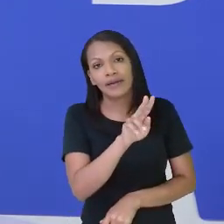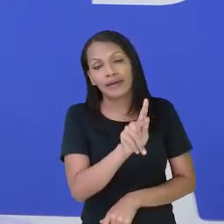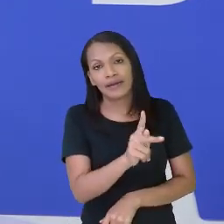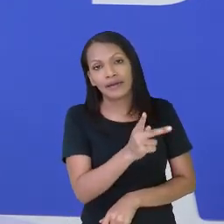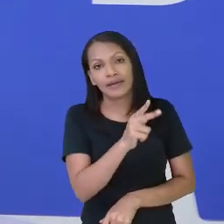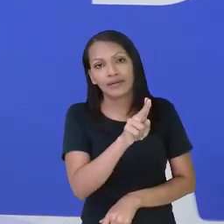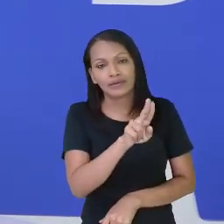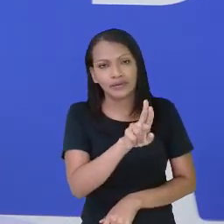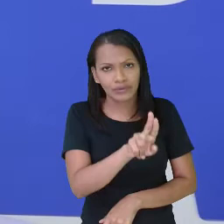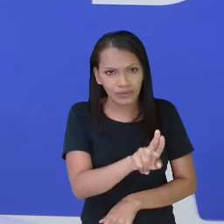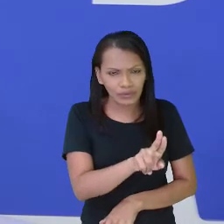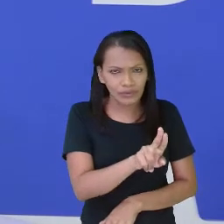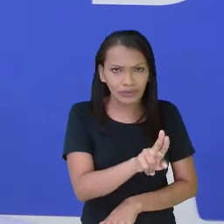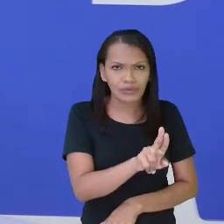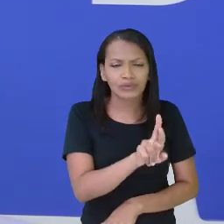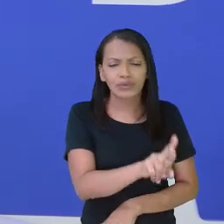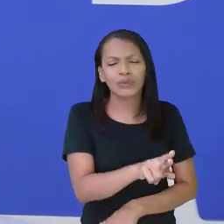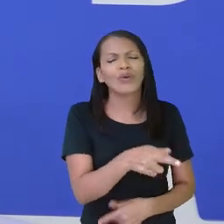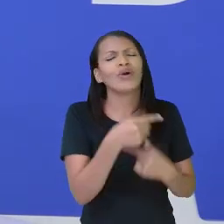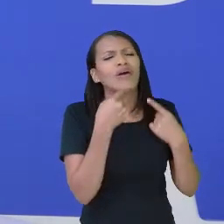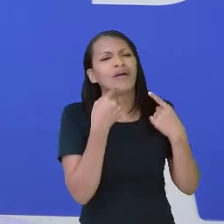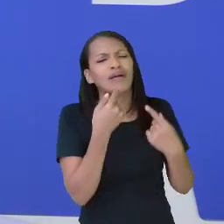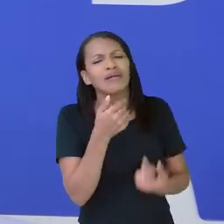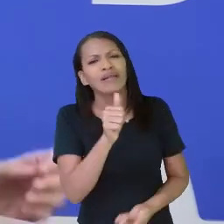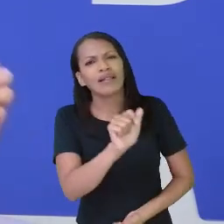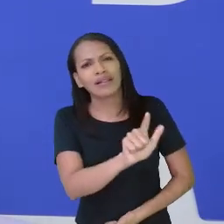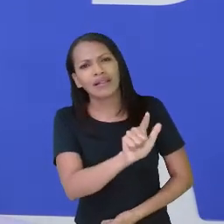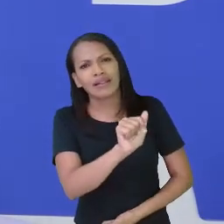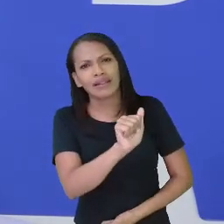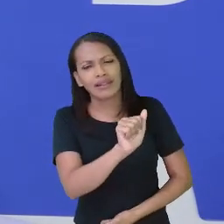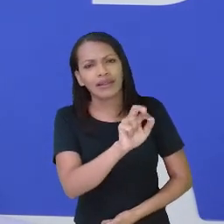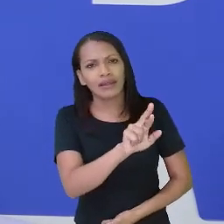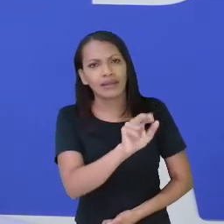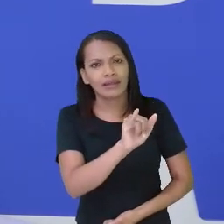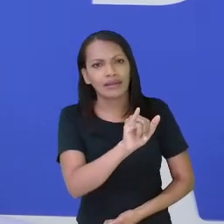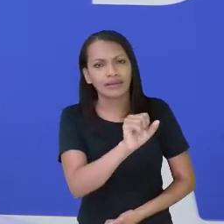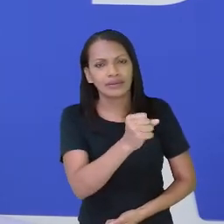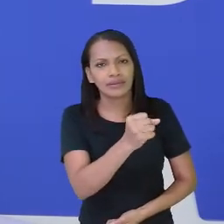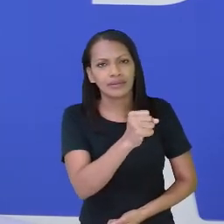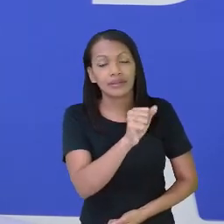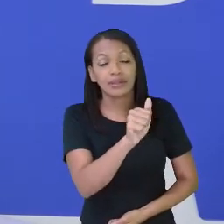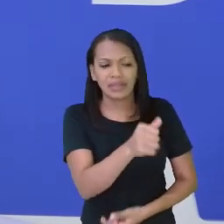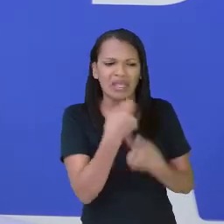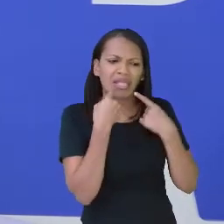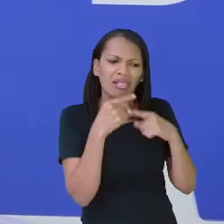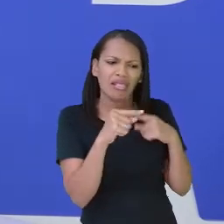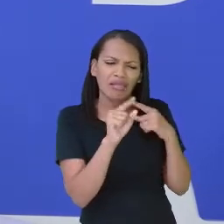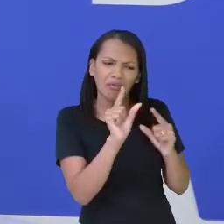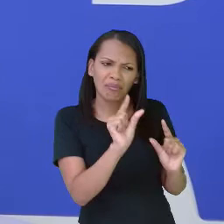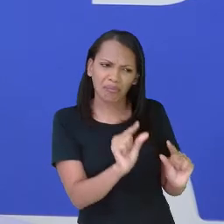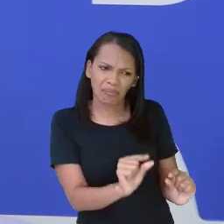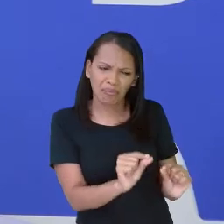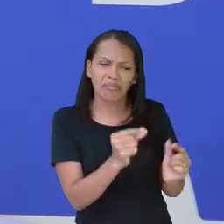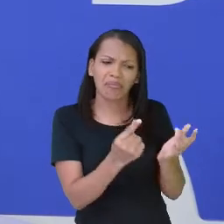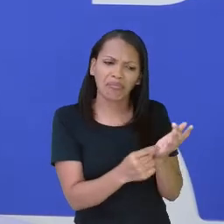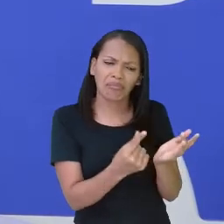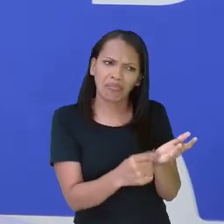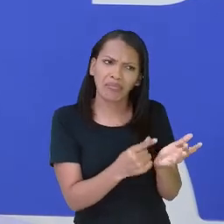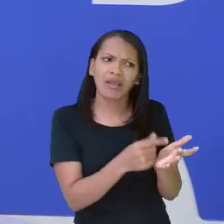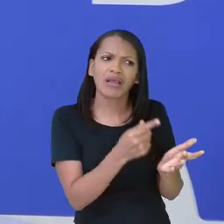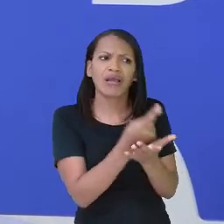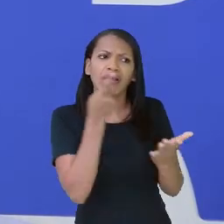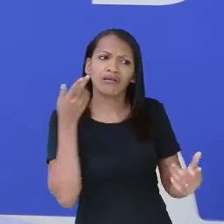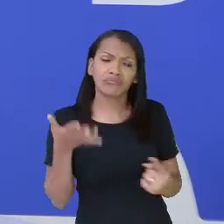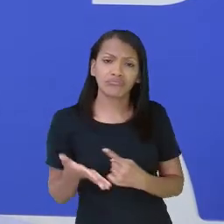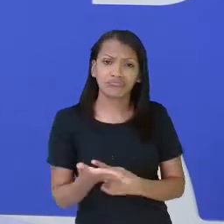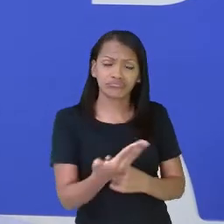reclamando um pouco do aplicativo, mas acontece, né, Larissa? Essa variação de dados, ela infelizmente acontece. A tecnologia